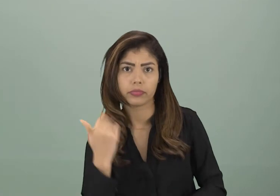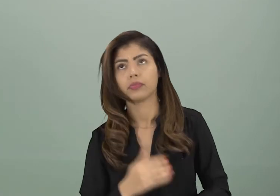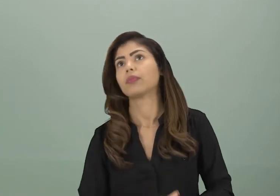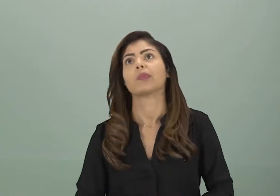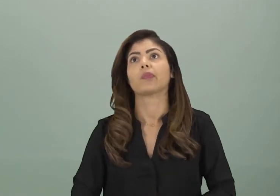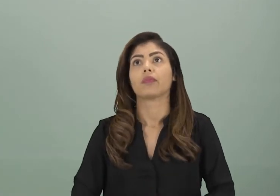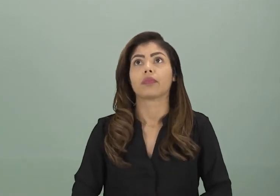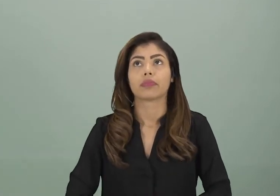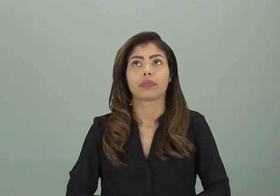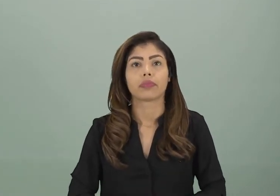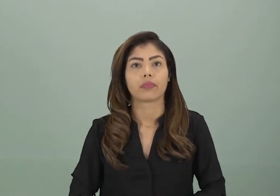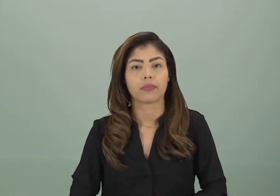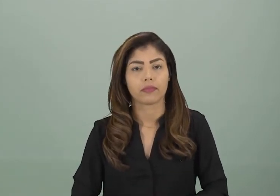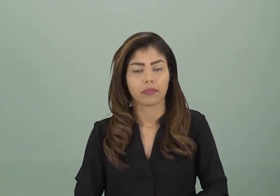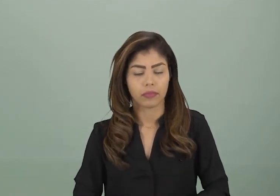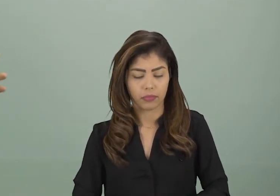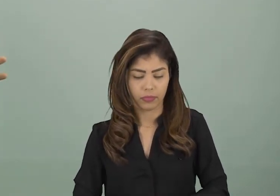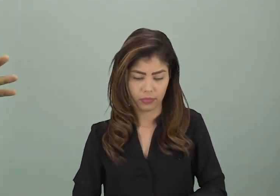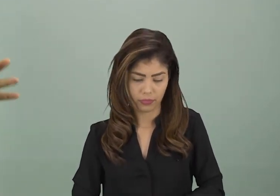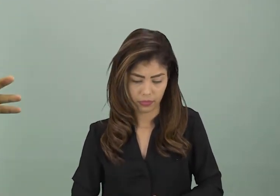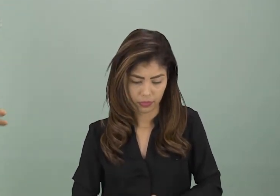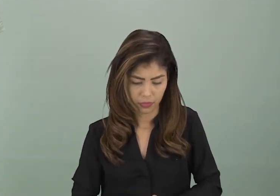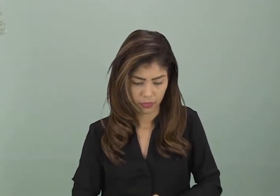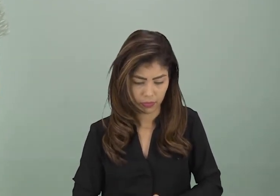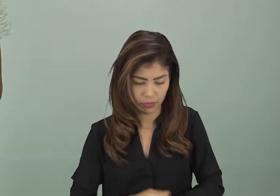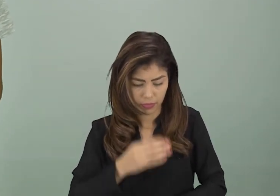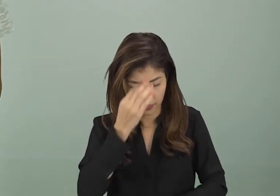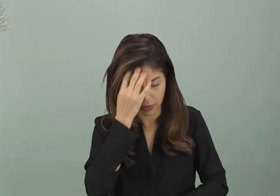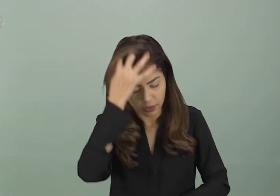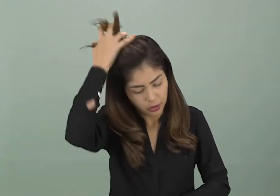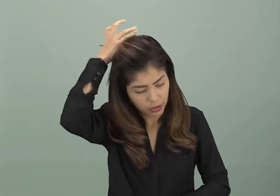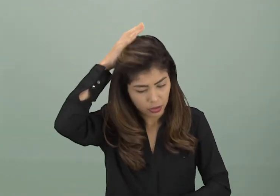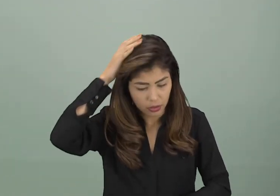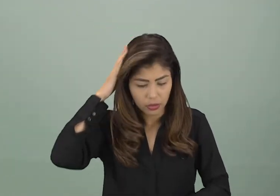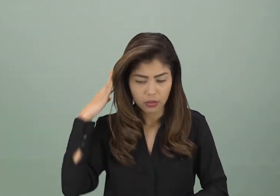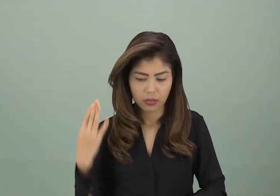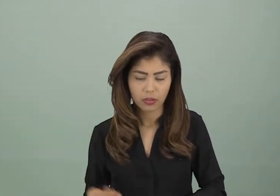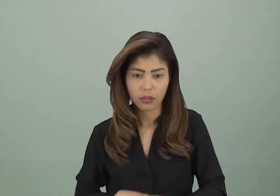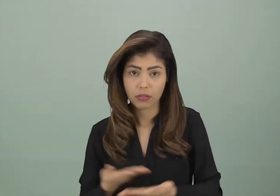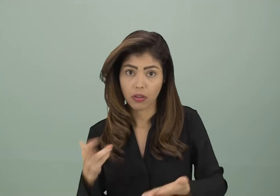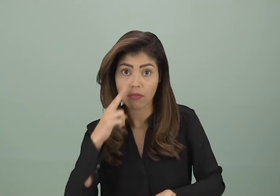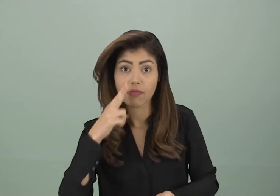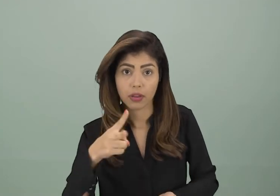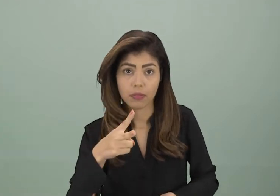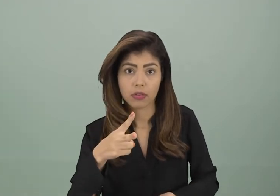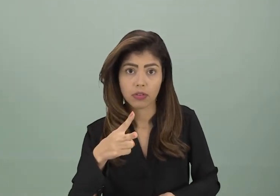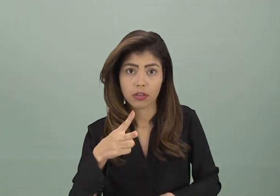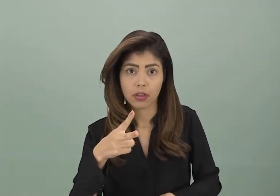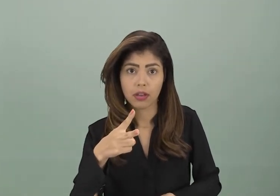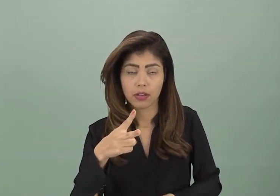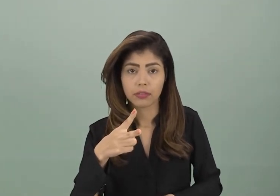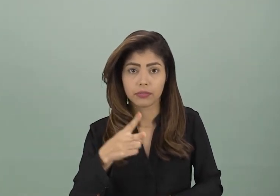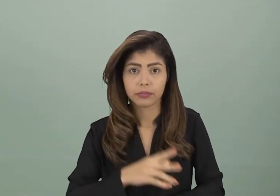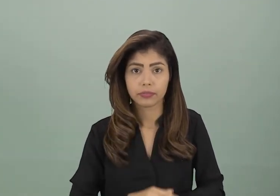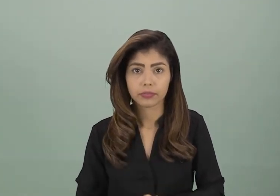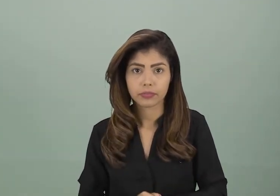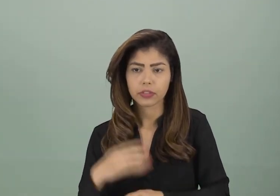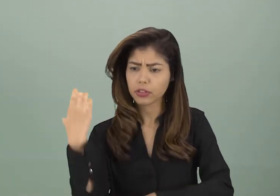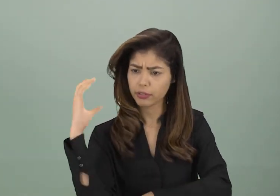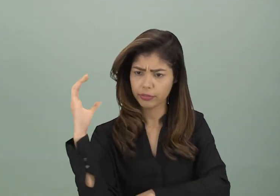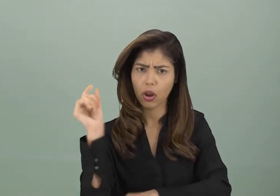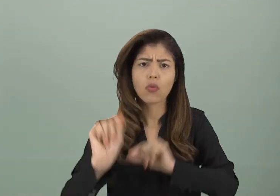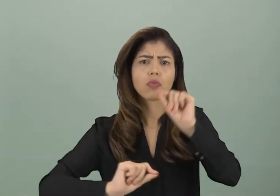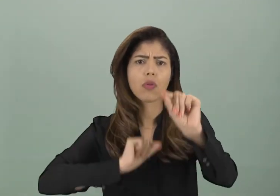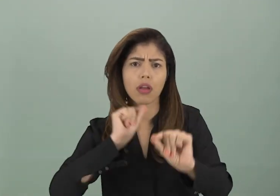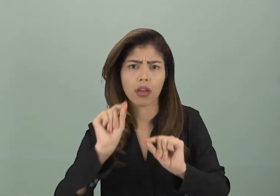Continuando aqui, para as conclusões de nossa aula, né? Então, nós vimos a contribuição de ciência, o